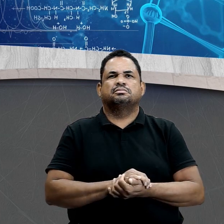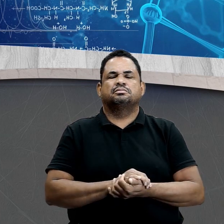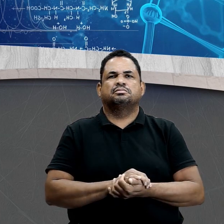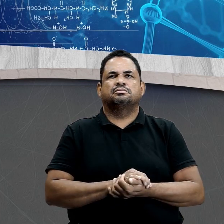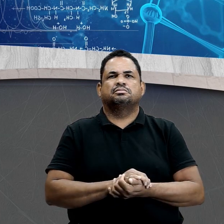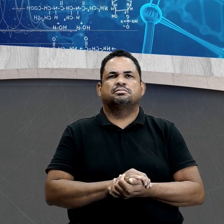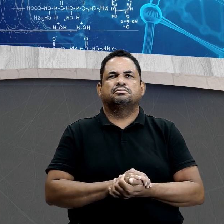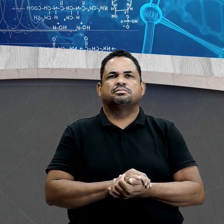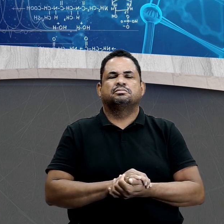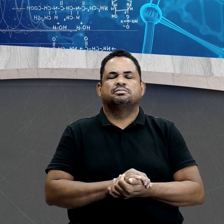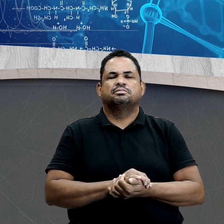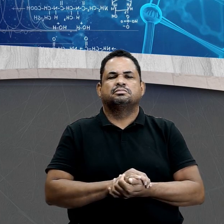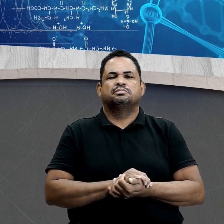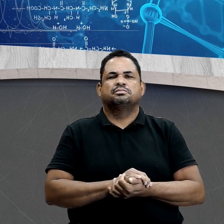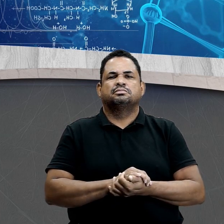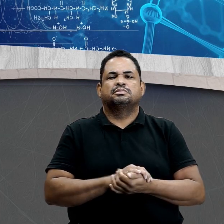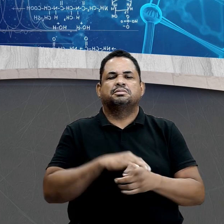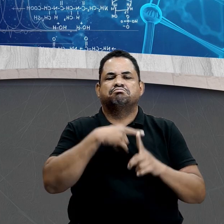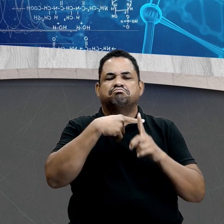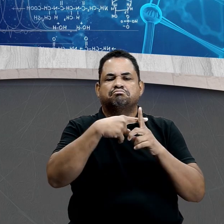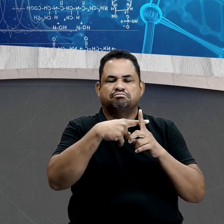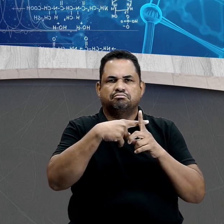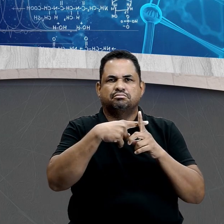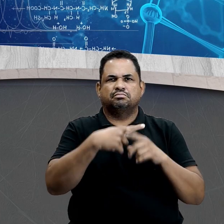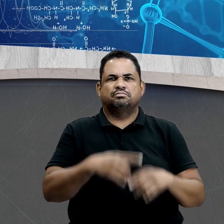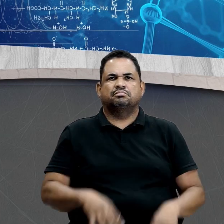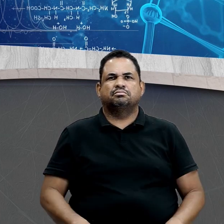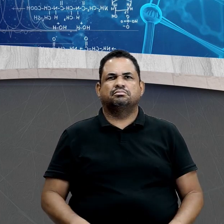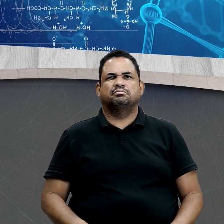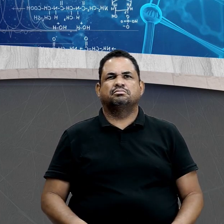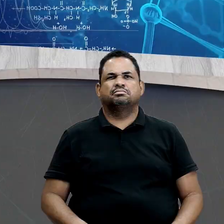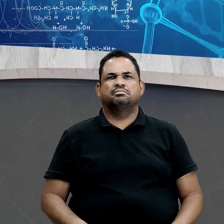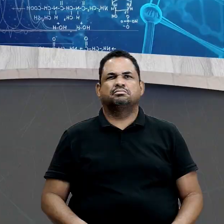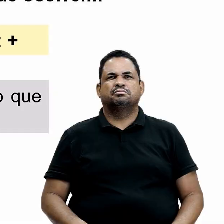apresentar sinal de mais.